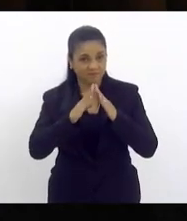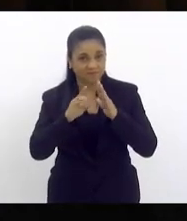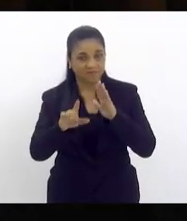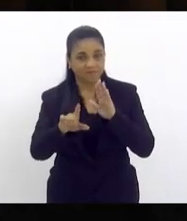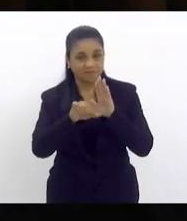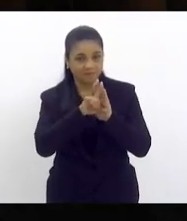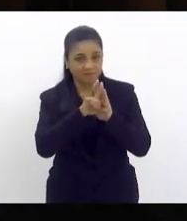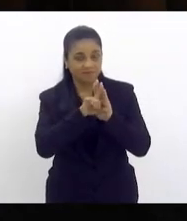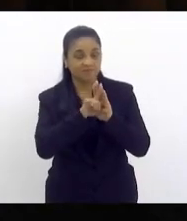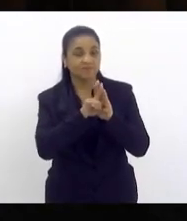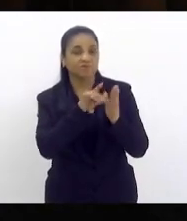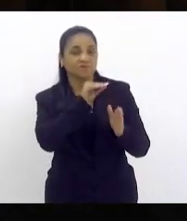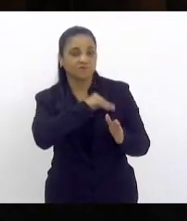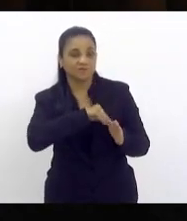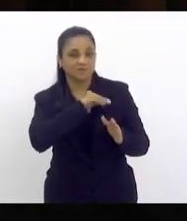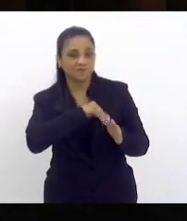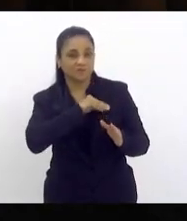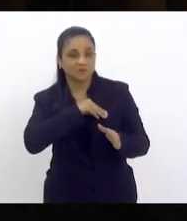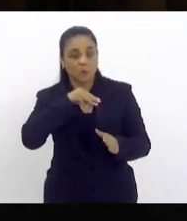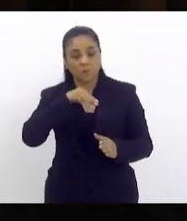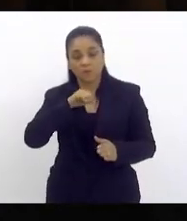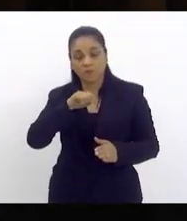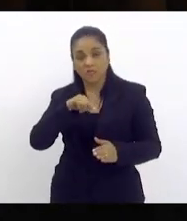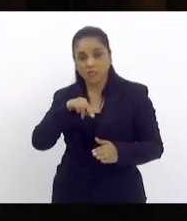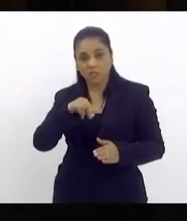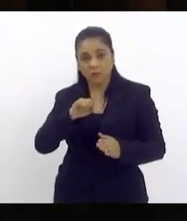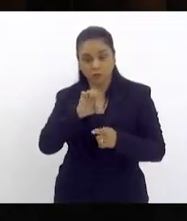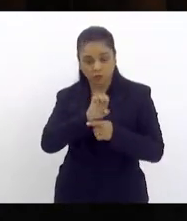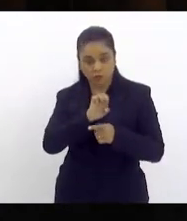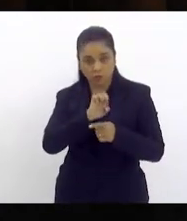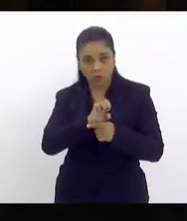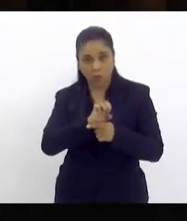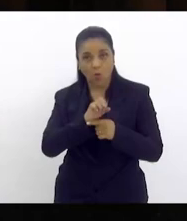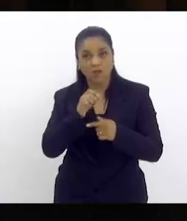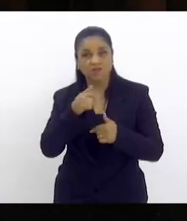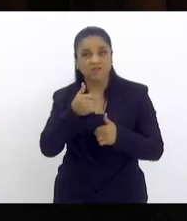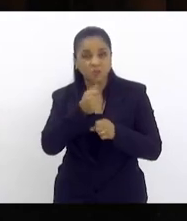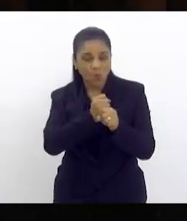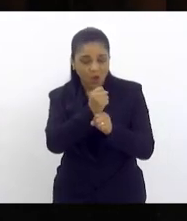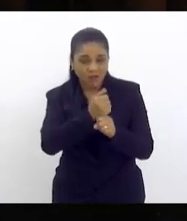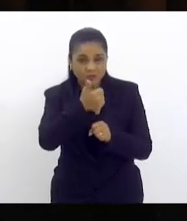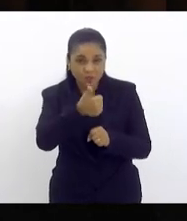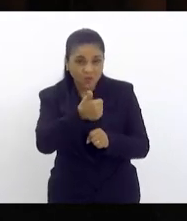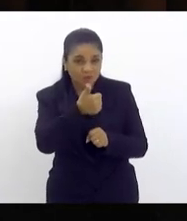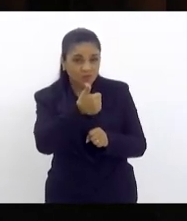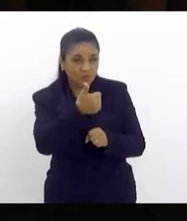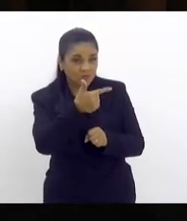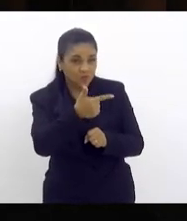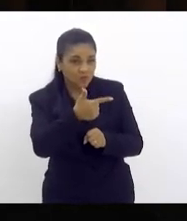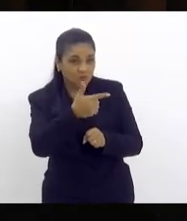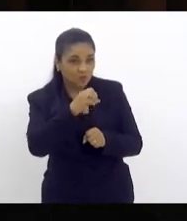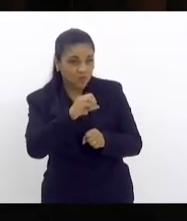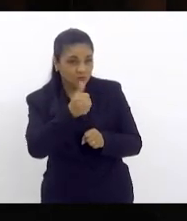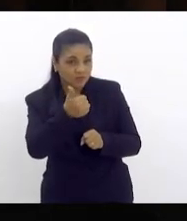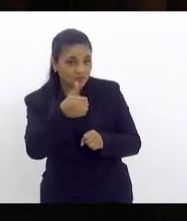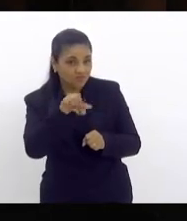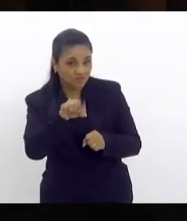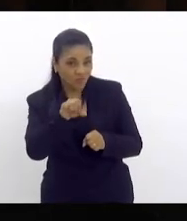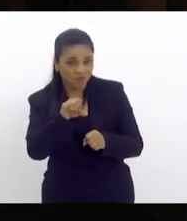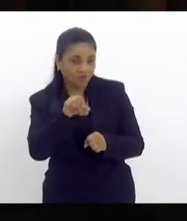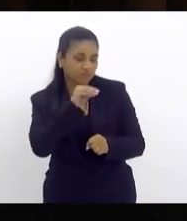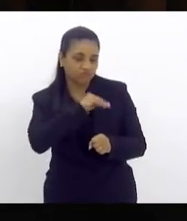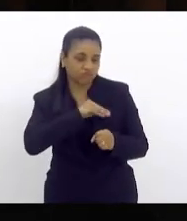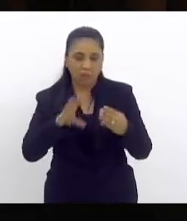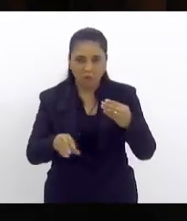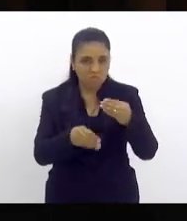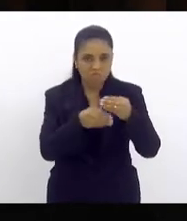do salário mínimo estadual, que desde 2019 não é reajustado? Essas são perguntas, e